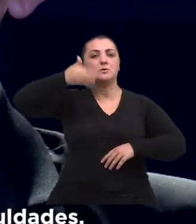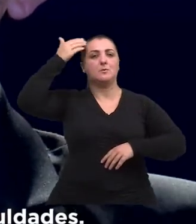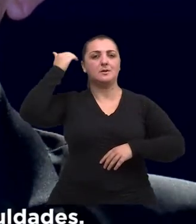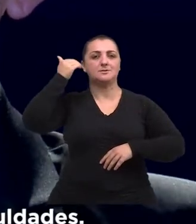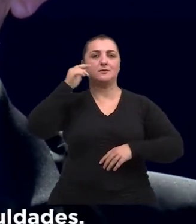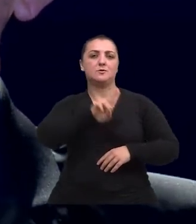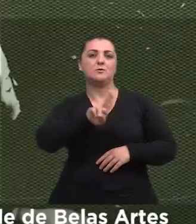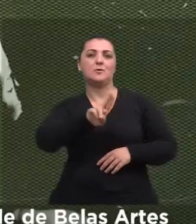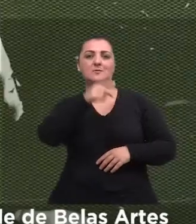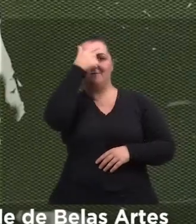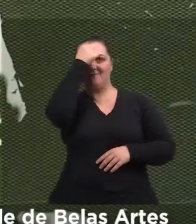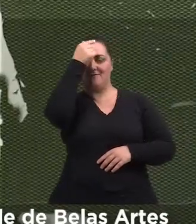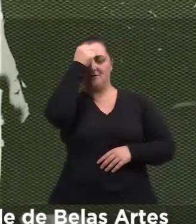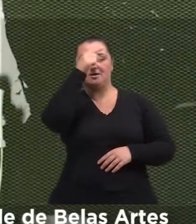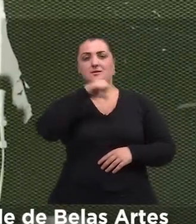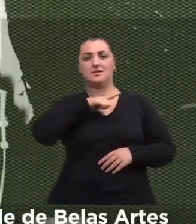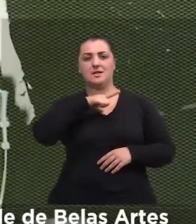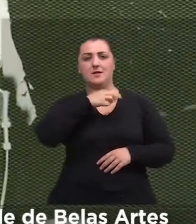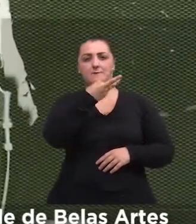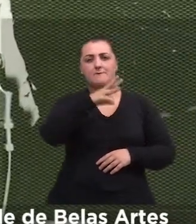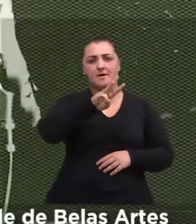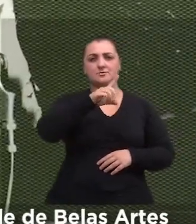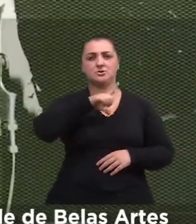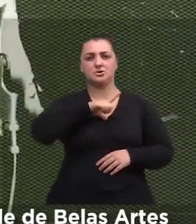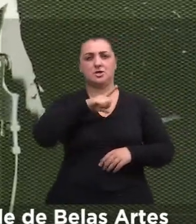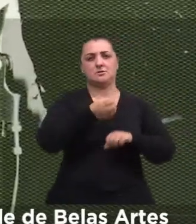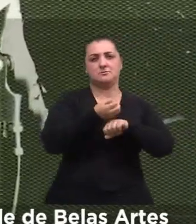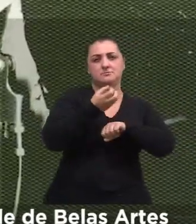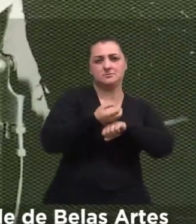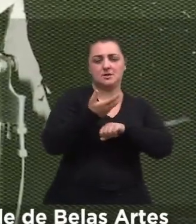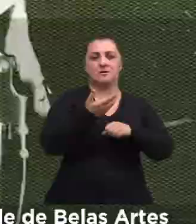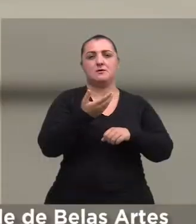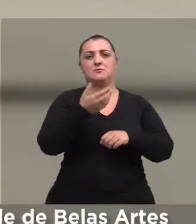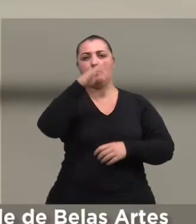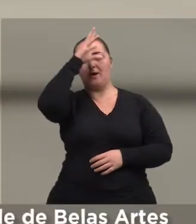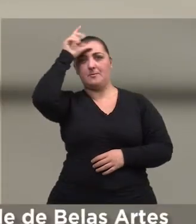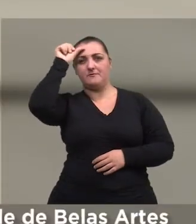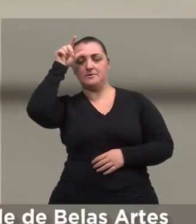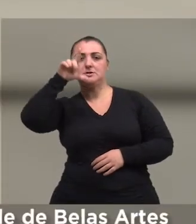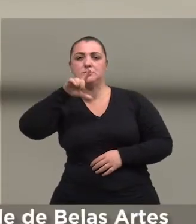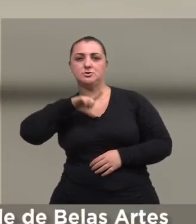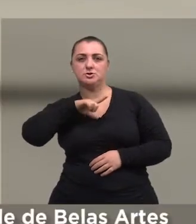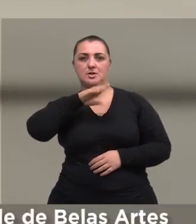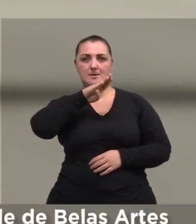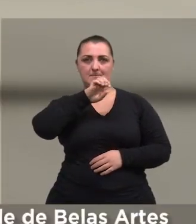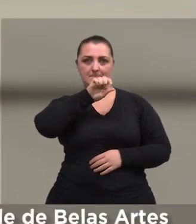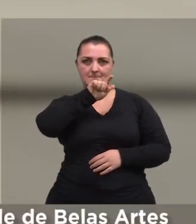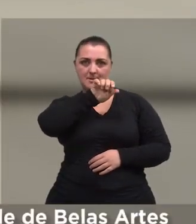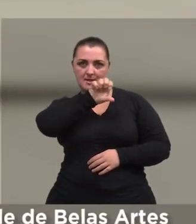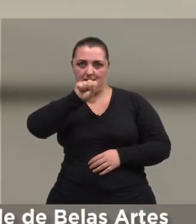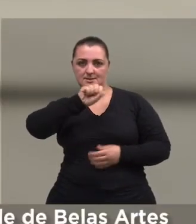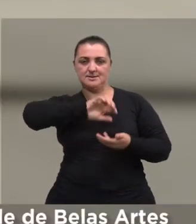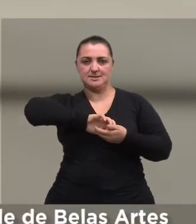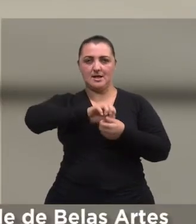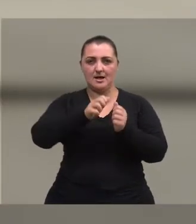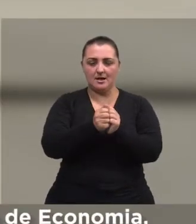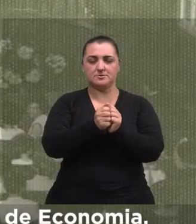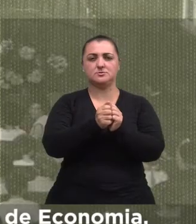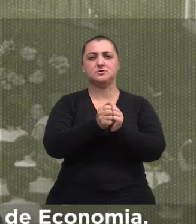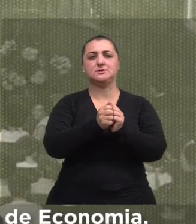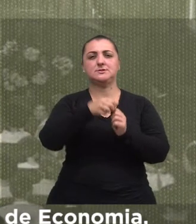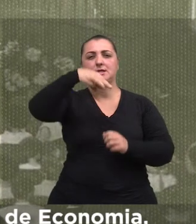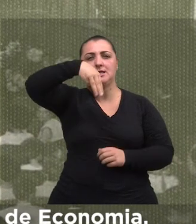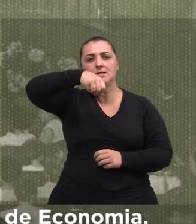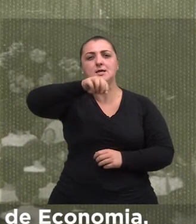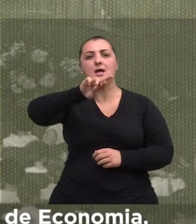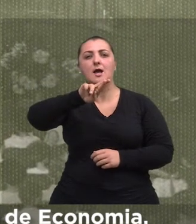chamadas de faculdades. A Sociedade Fátima tinha a Faculdade de Direito, a Prefeitura tinha a Faculdade de Belas Artes